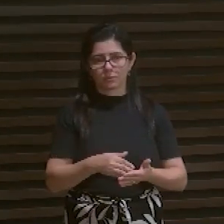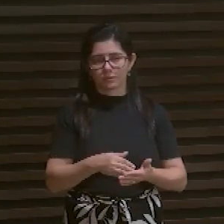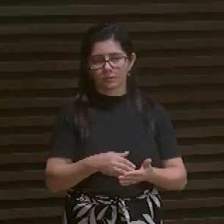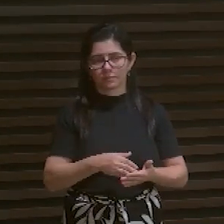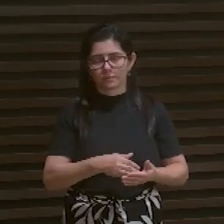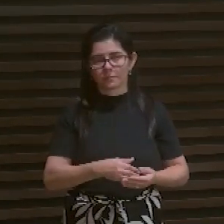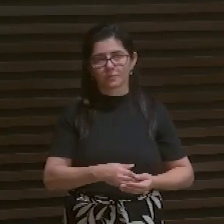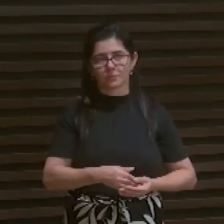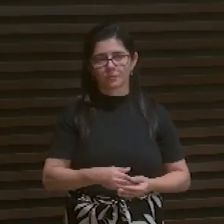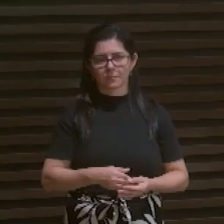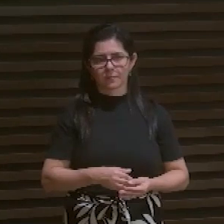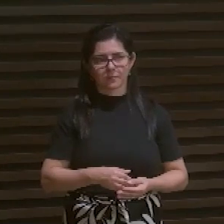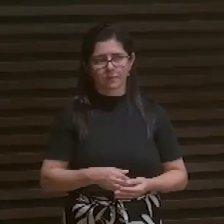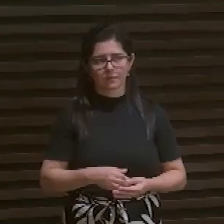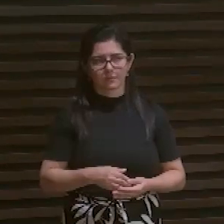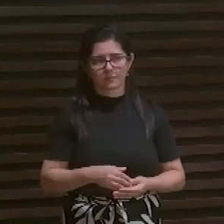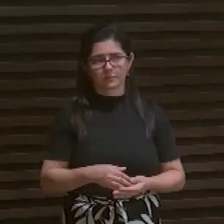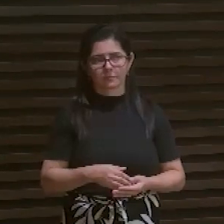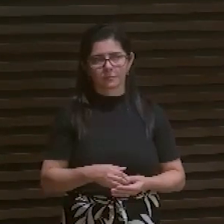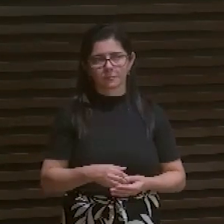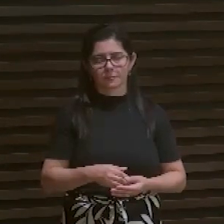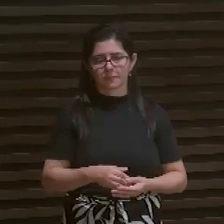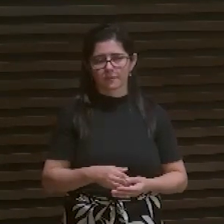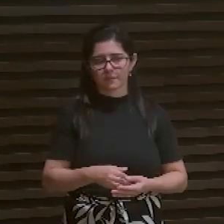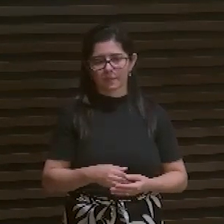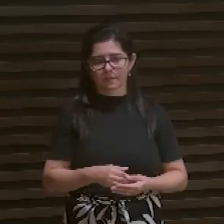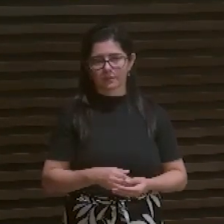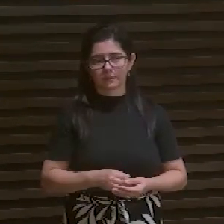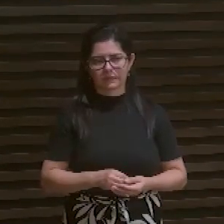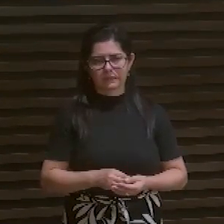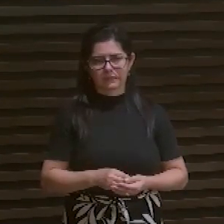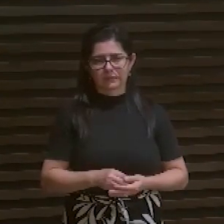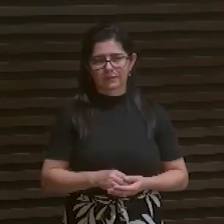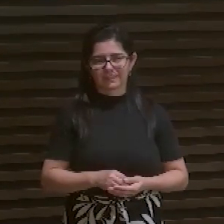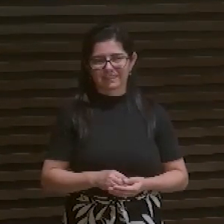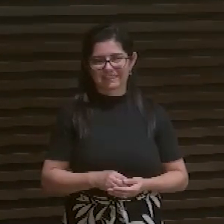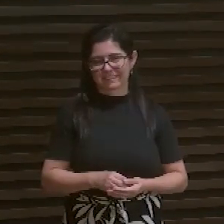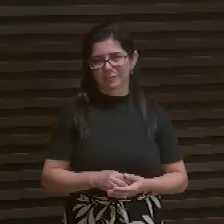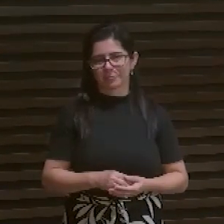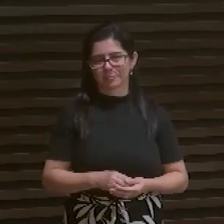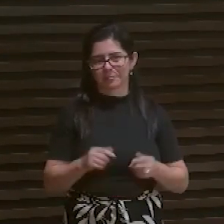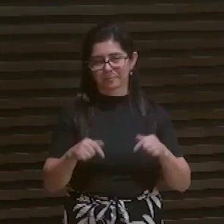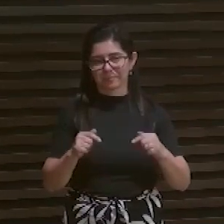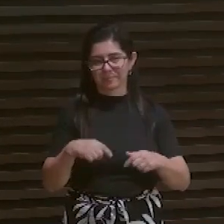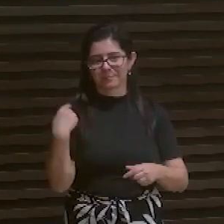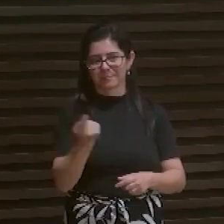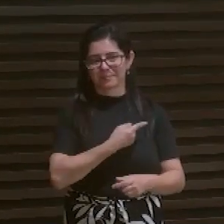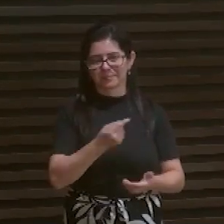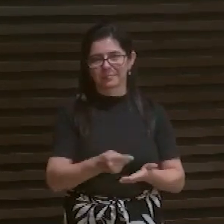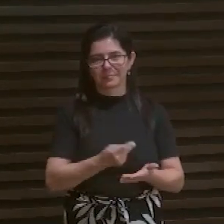imaculada. Tampouco igrejas atuais, né? Aqui nós vamos errar, aqui